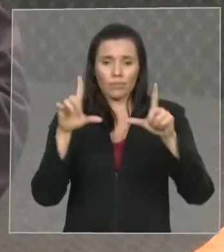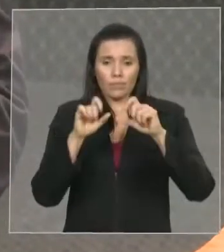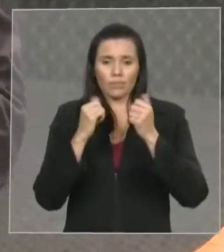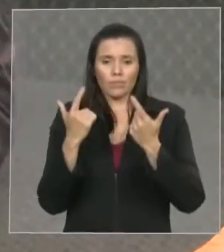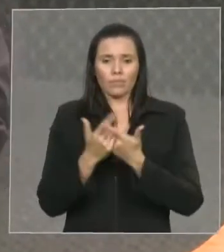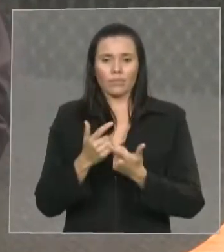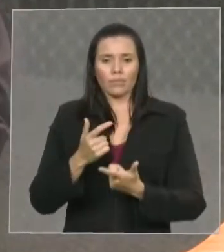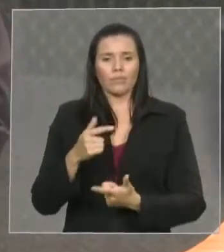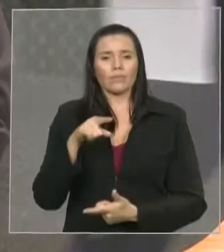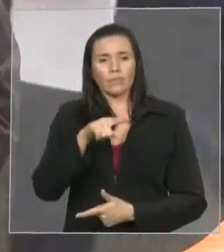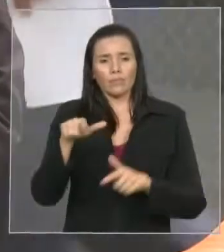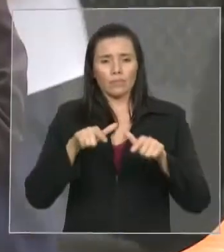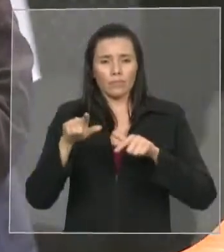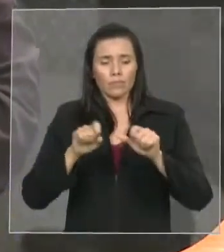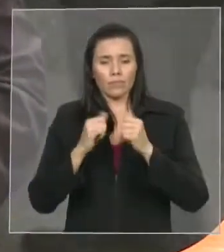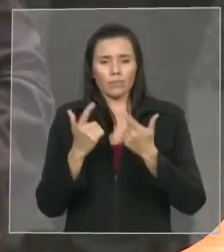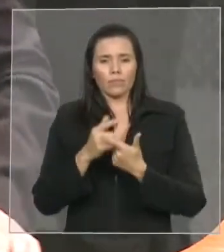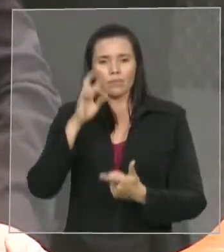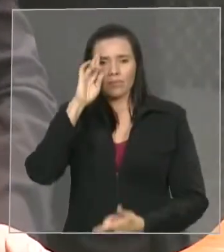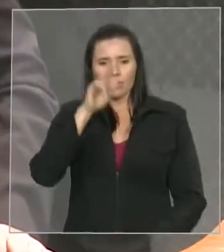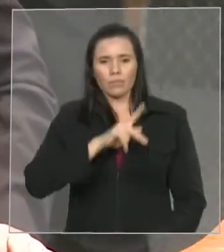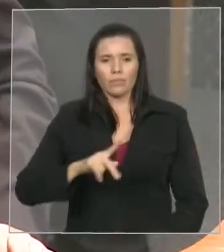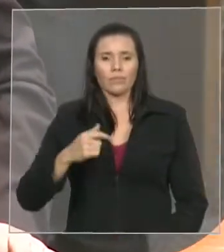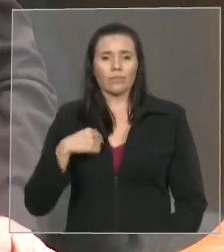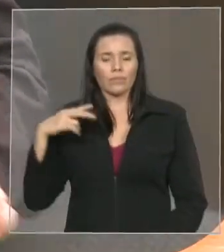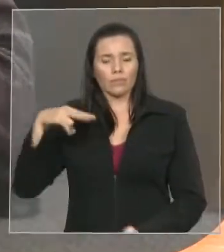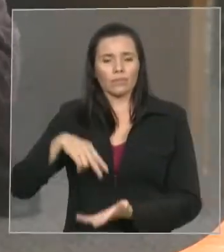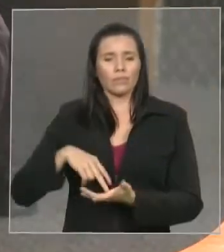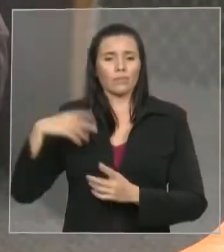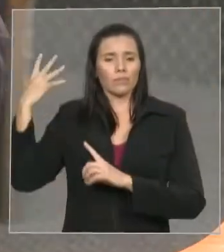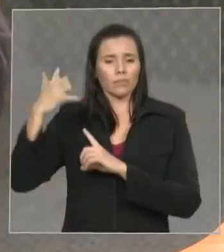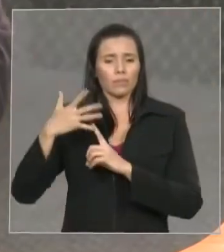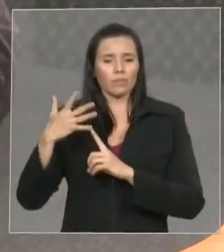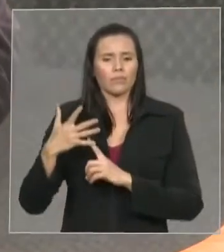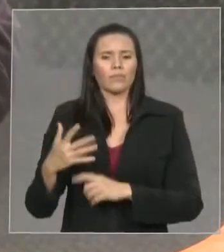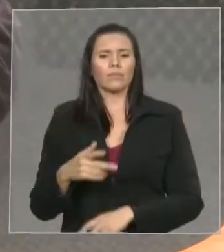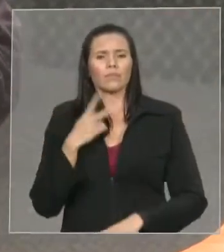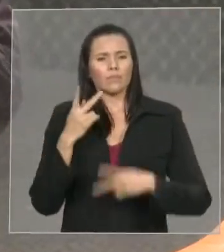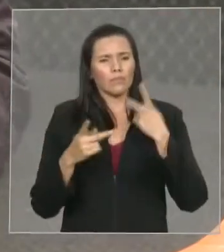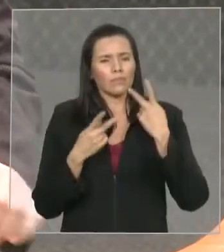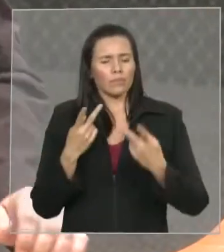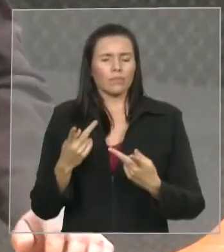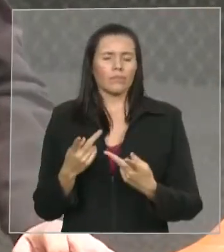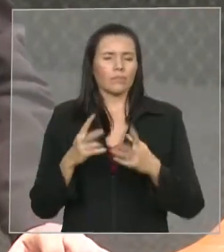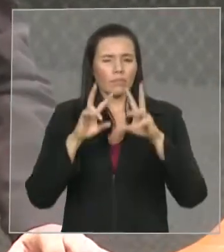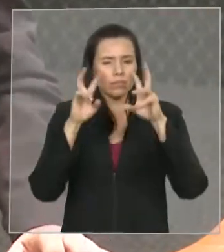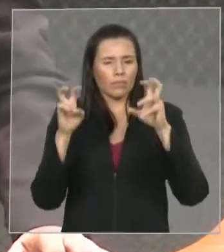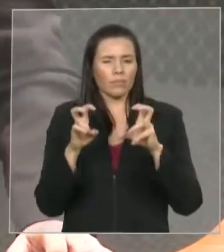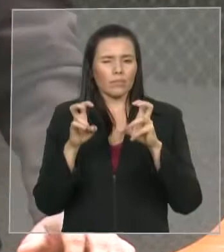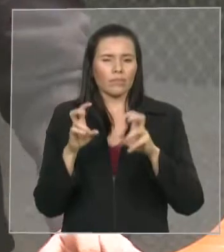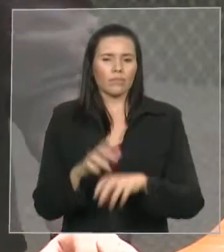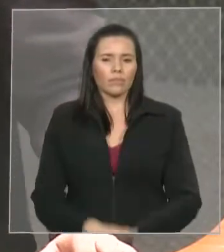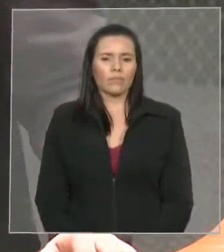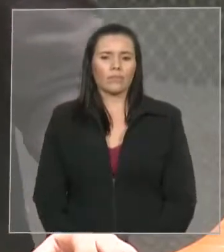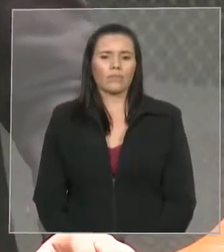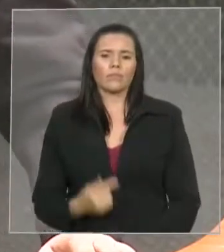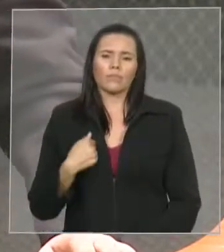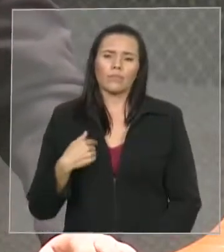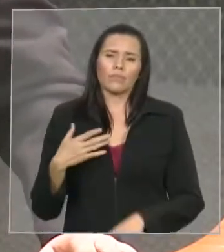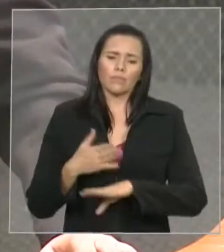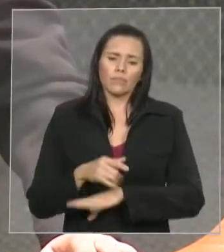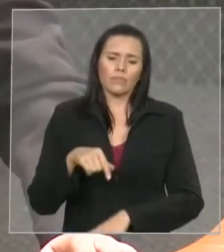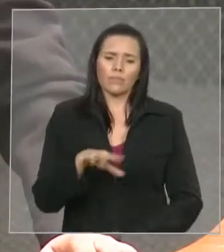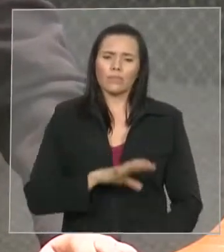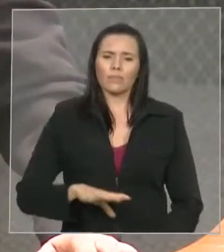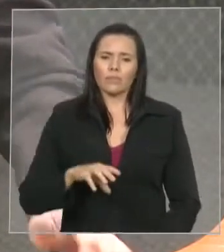Senhor presidente, o que me traz hoje aqui é para falar um pouco da nossa ida à região do Médio Mearim,